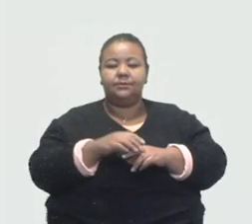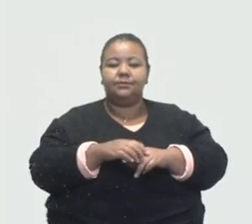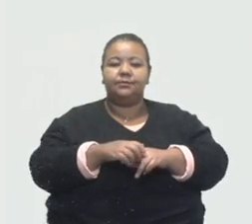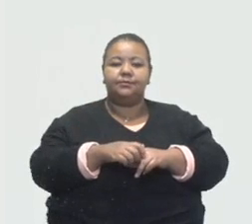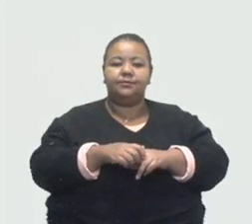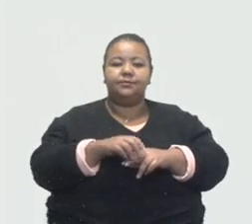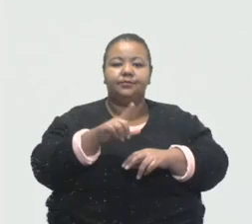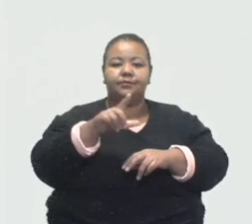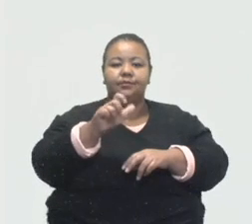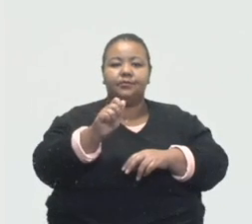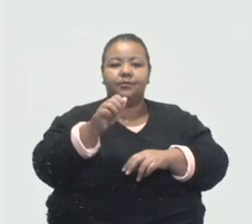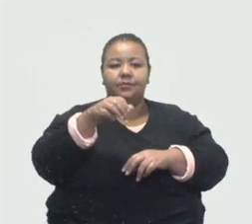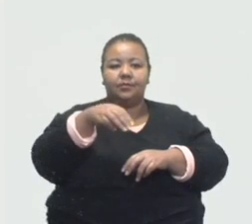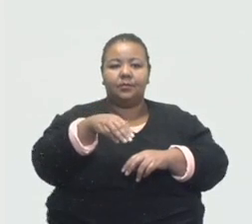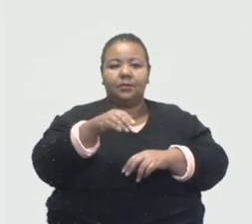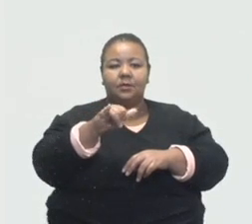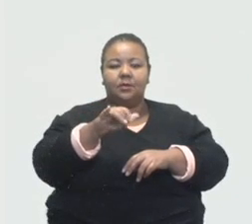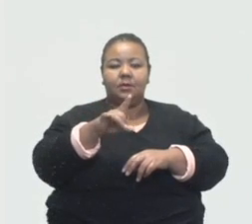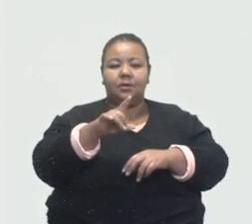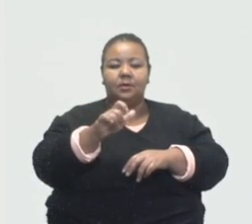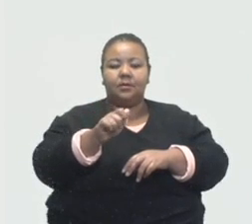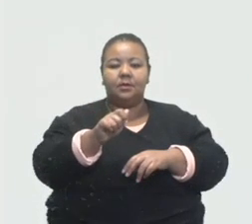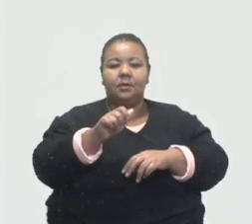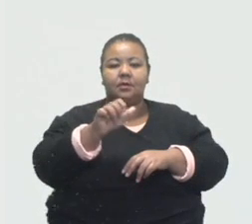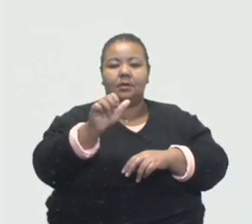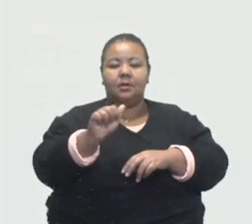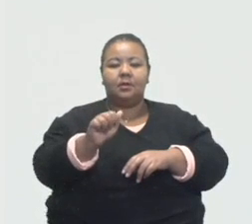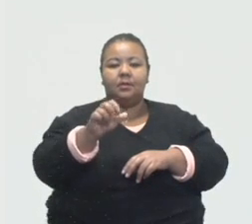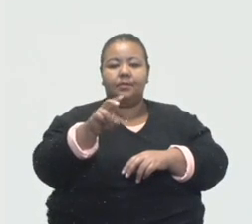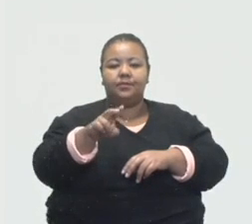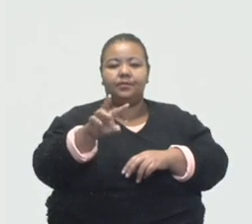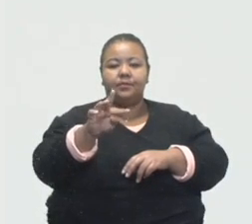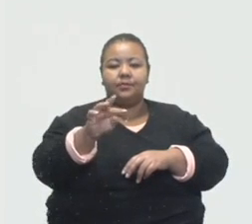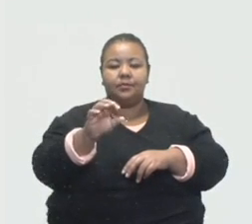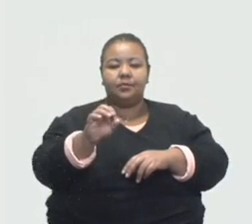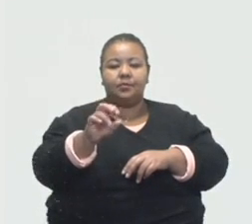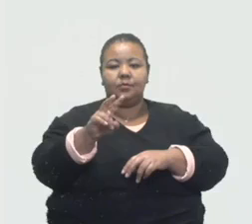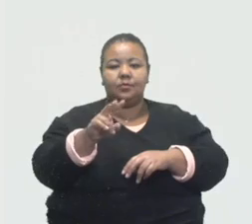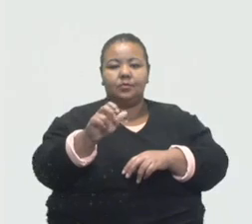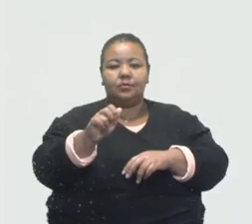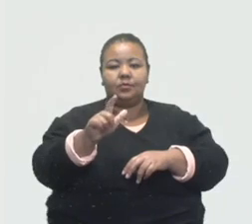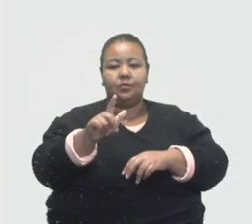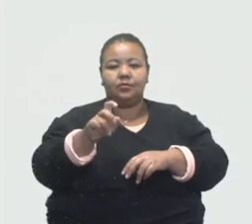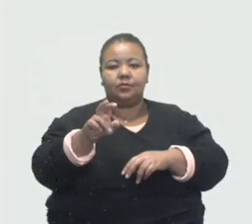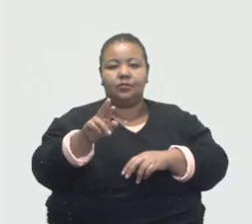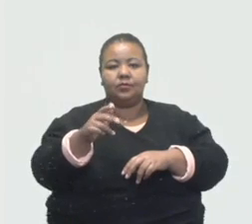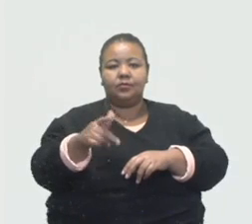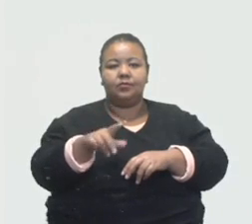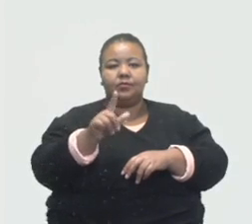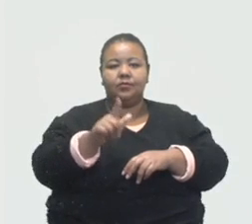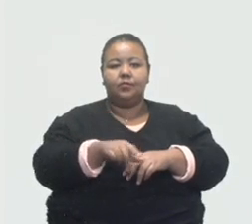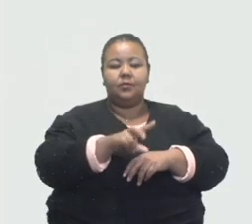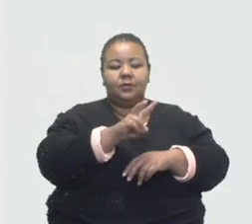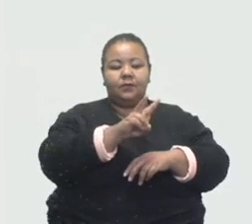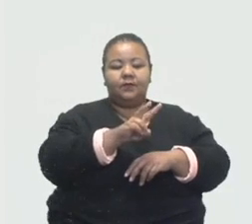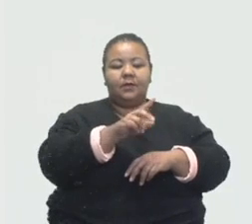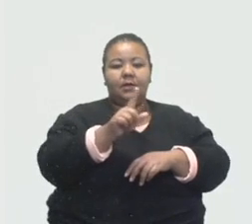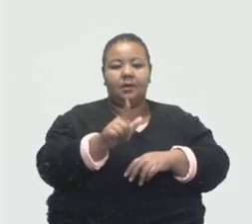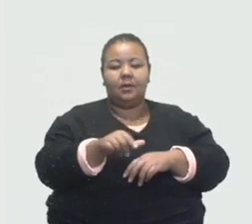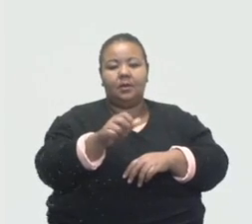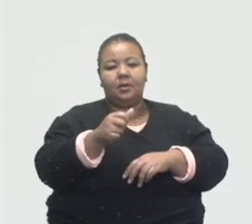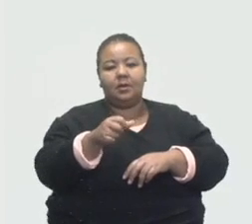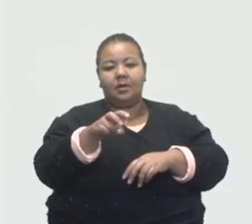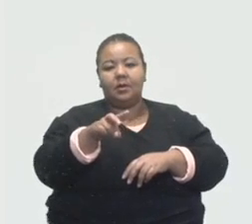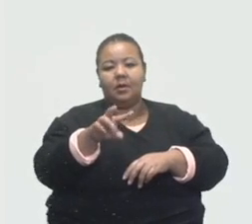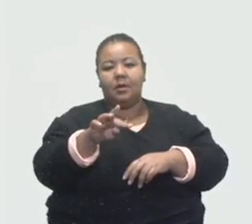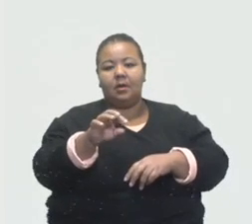O lambda recebe o nome de alto valor da minha transformação, e V é meu alto vetor dessa